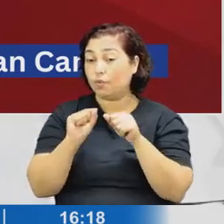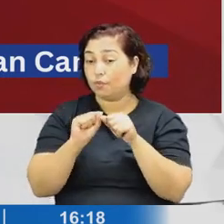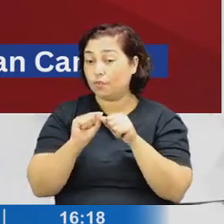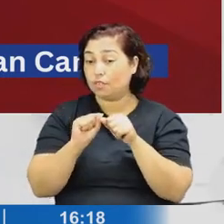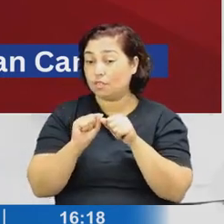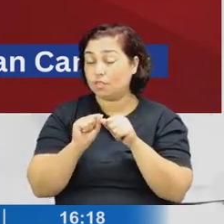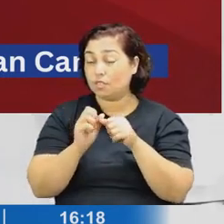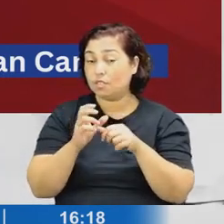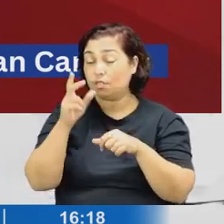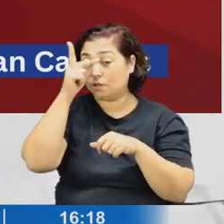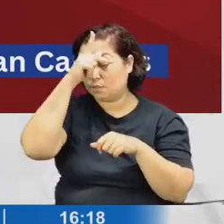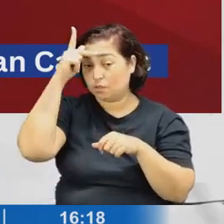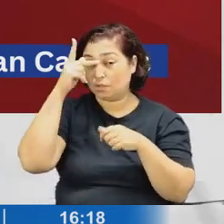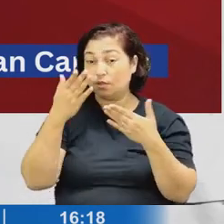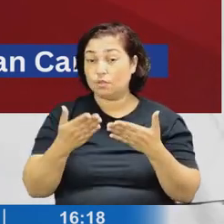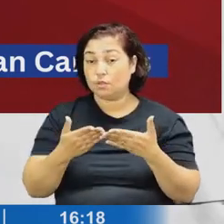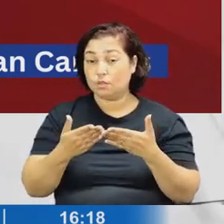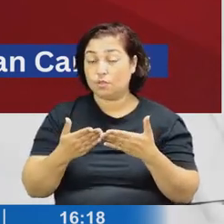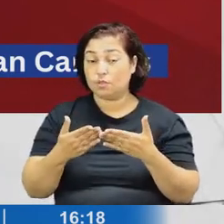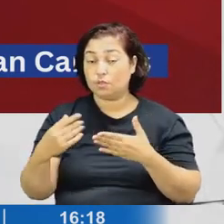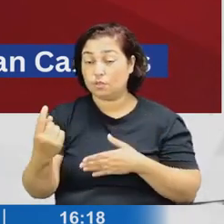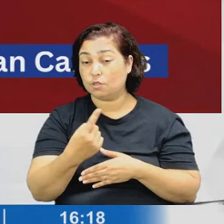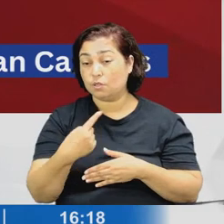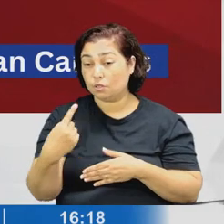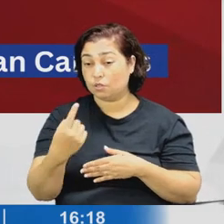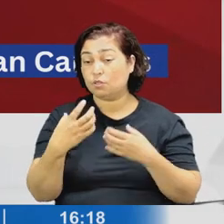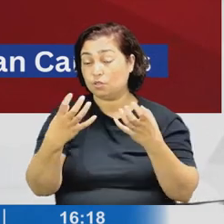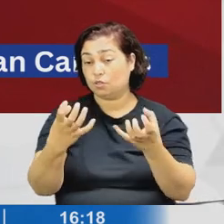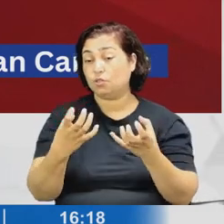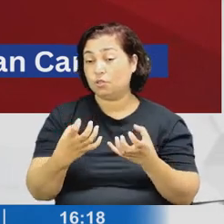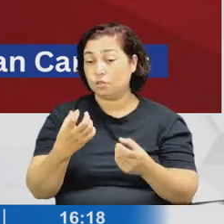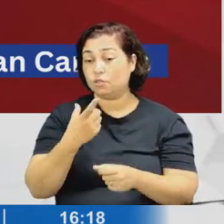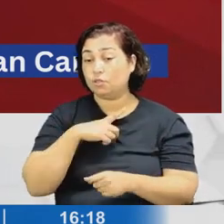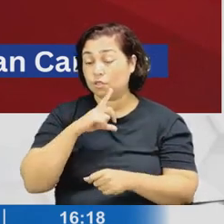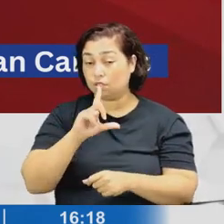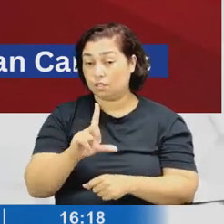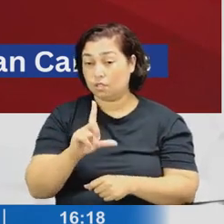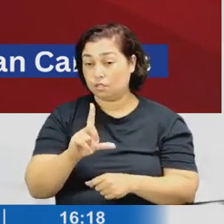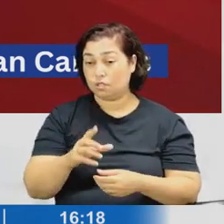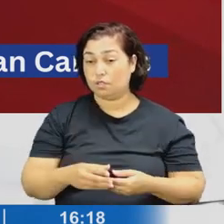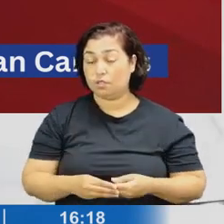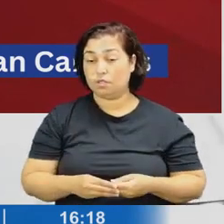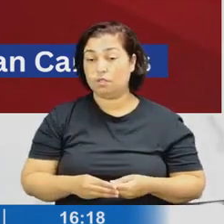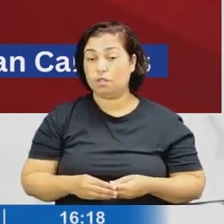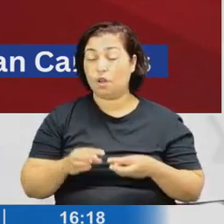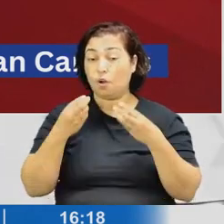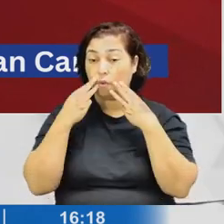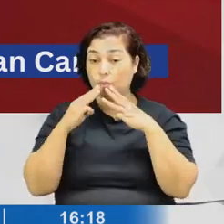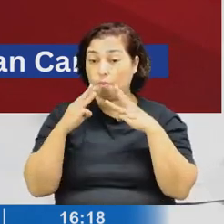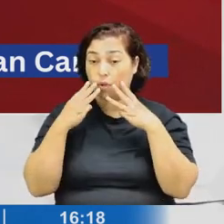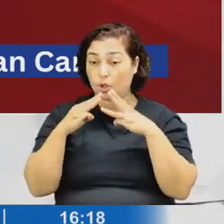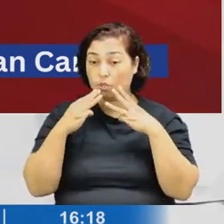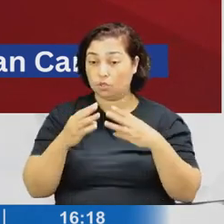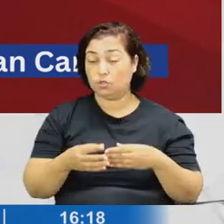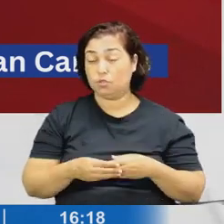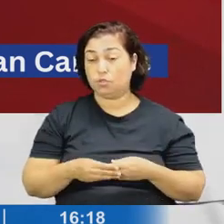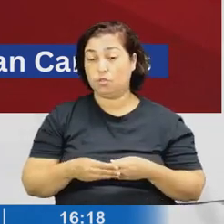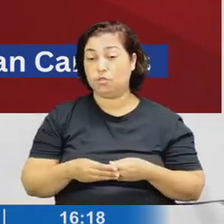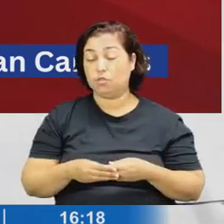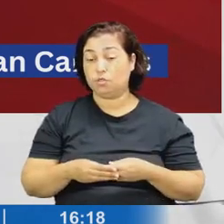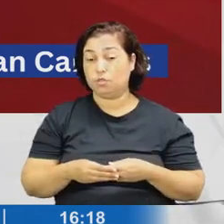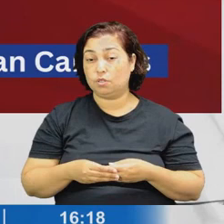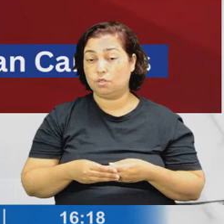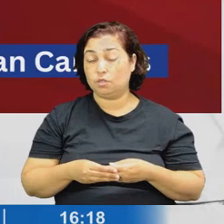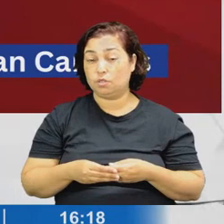para que as pessoas tenham a percepção que a gente quer que elas tenham o marketing é um certo